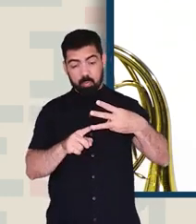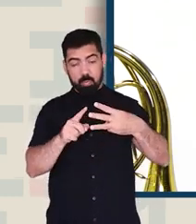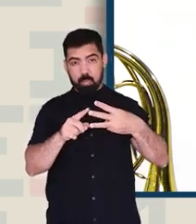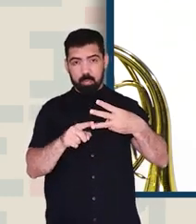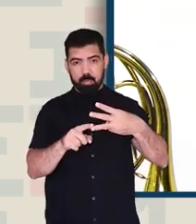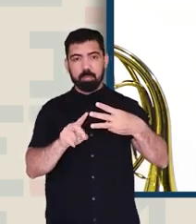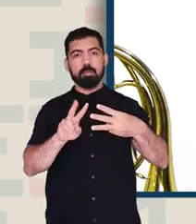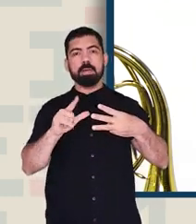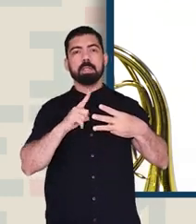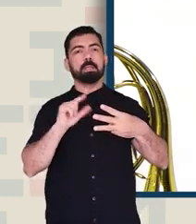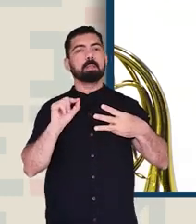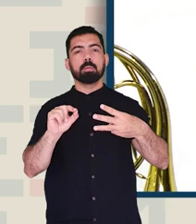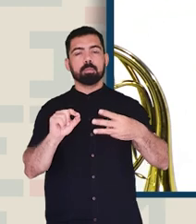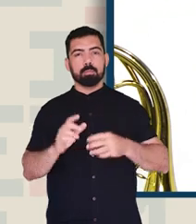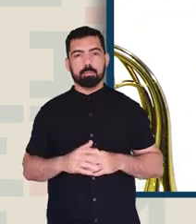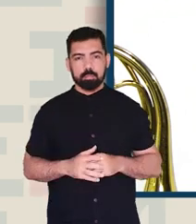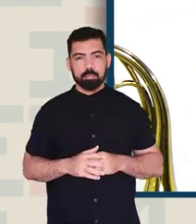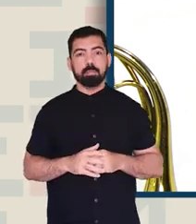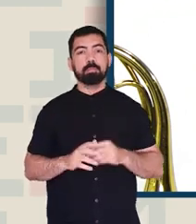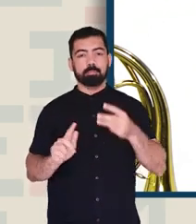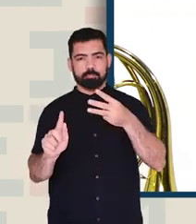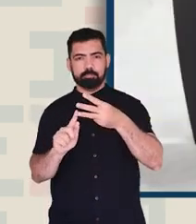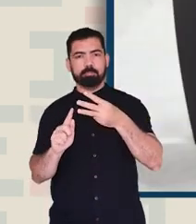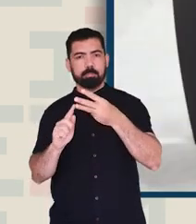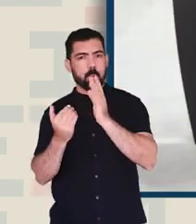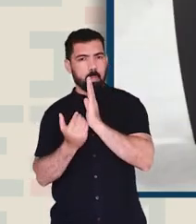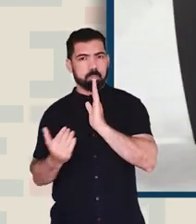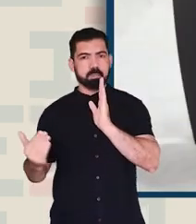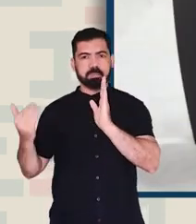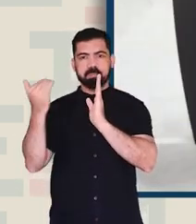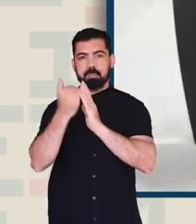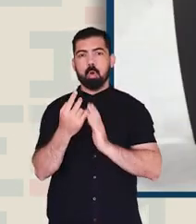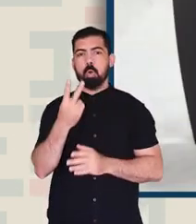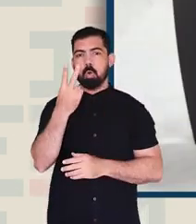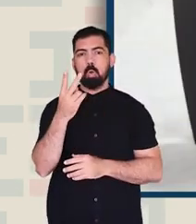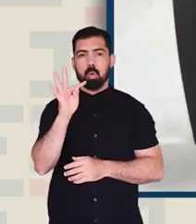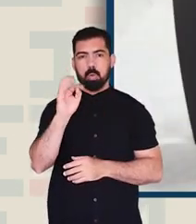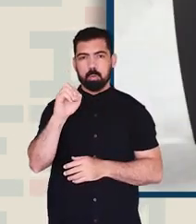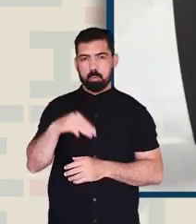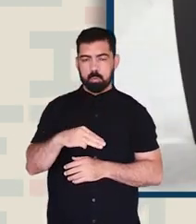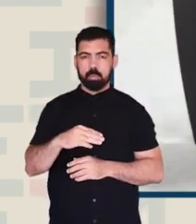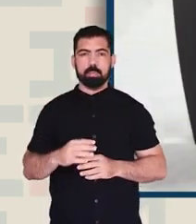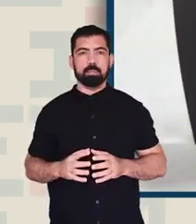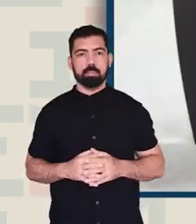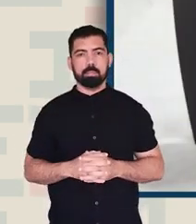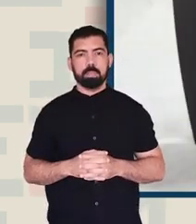com o terceiro, então eu vou estar deixando o instrumento maior 2 tons.